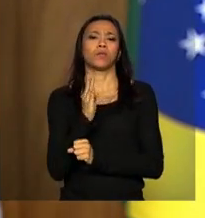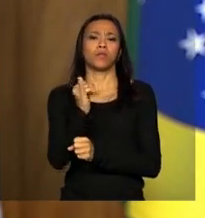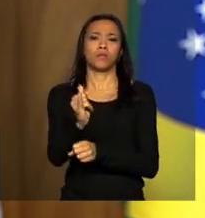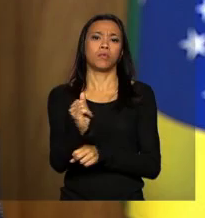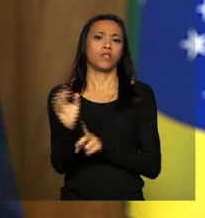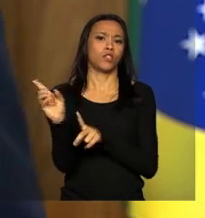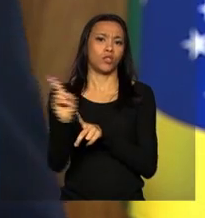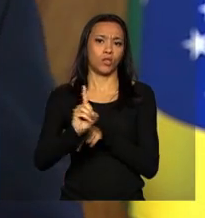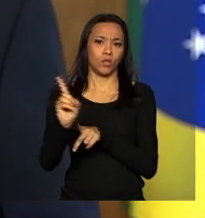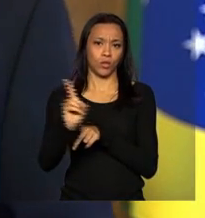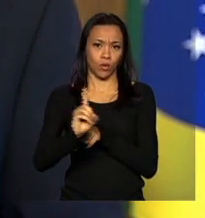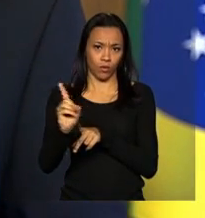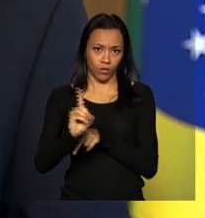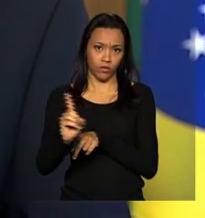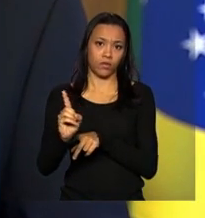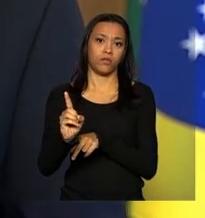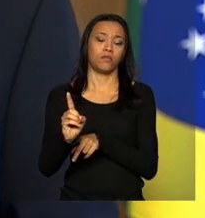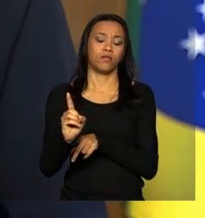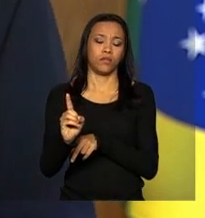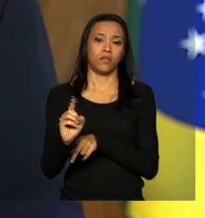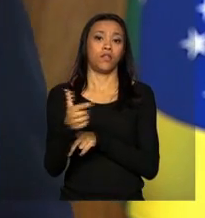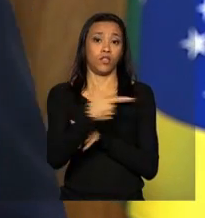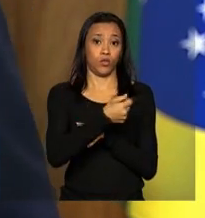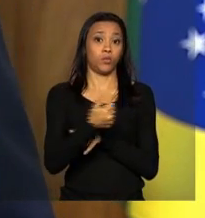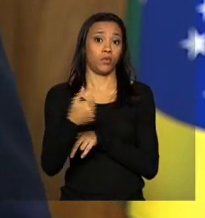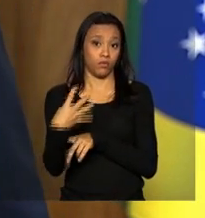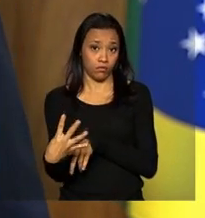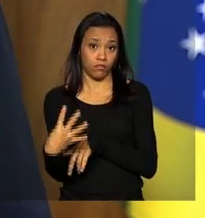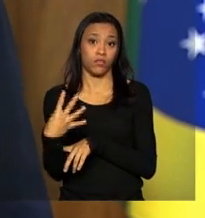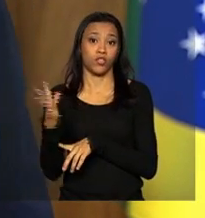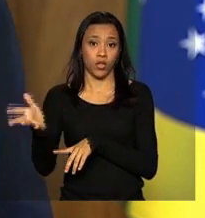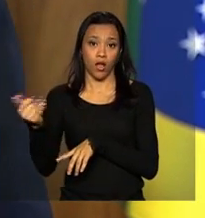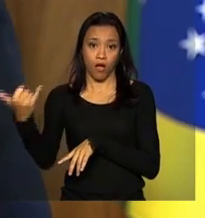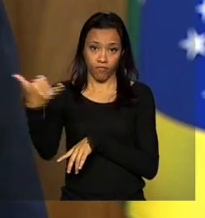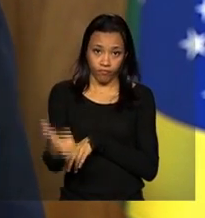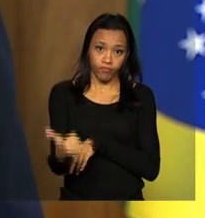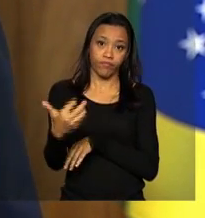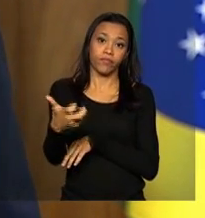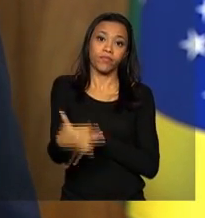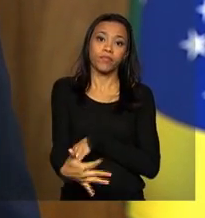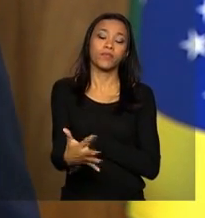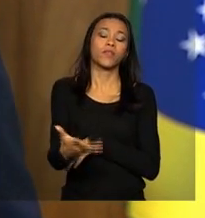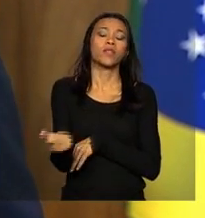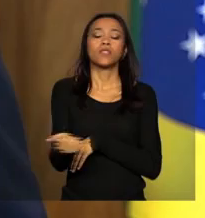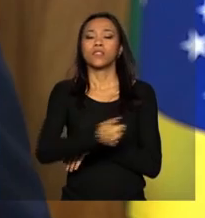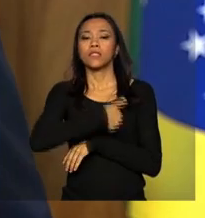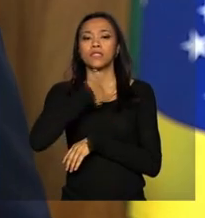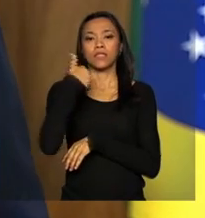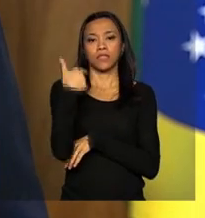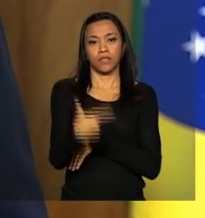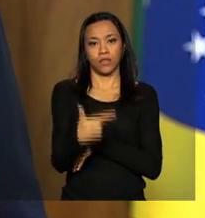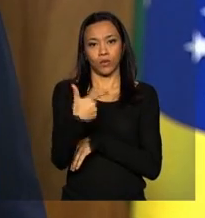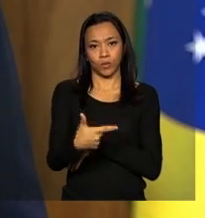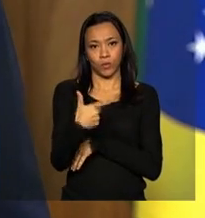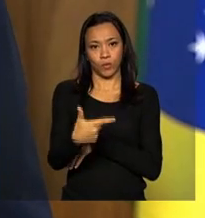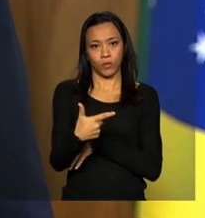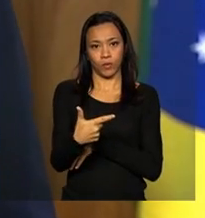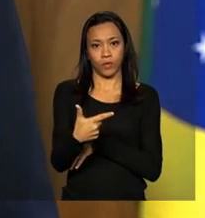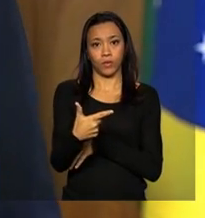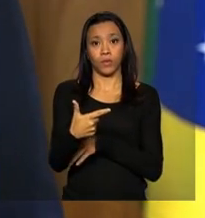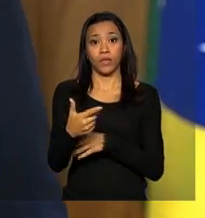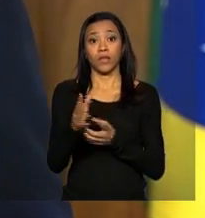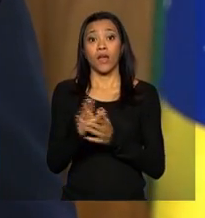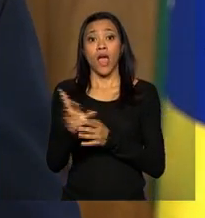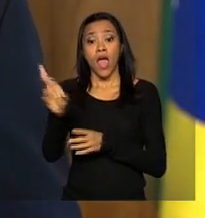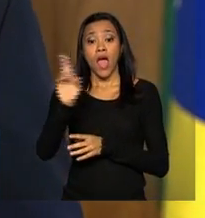entre 2014, tal como a senhora afirmou. Segundo, responder às inquietudes